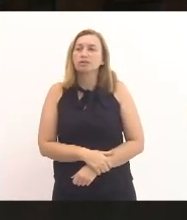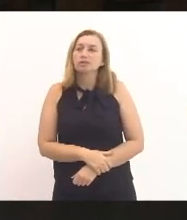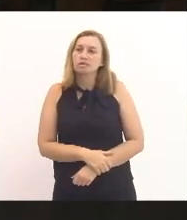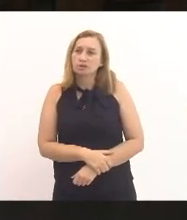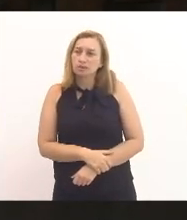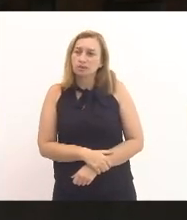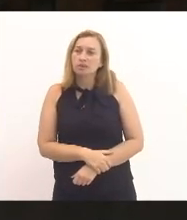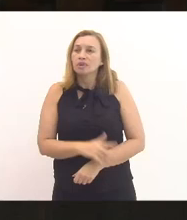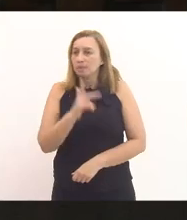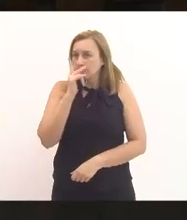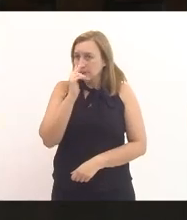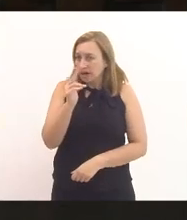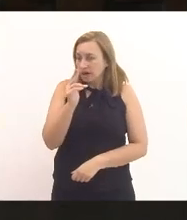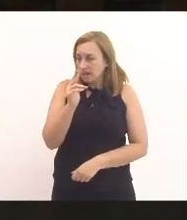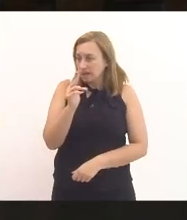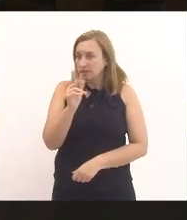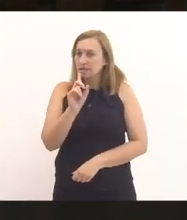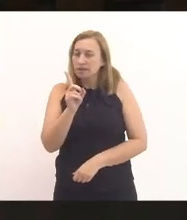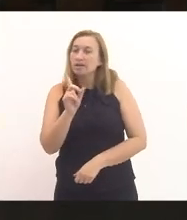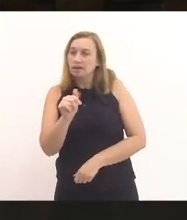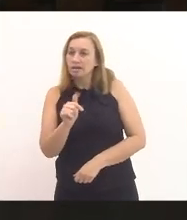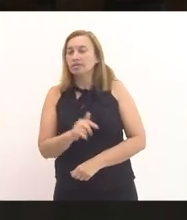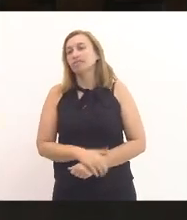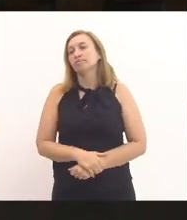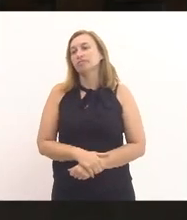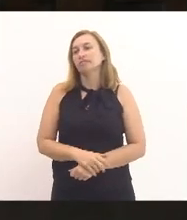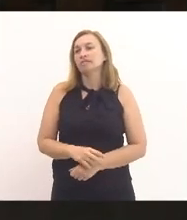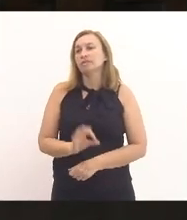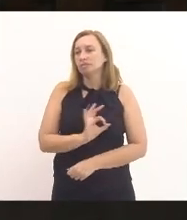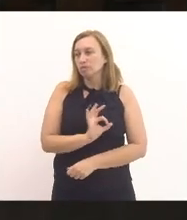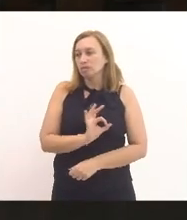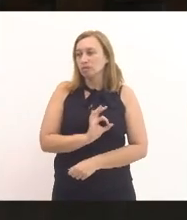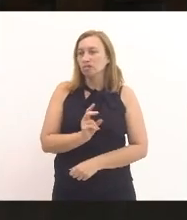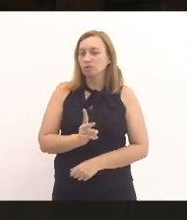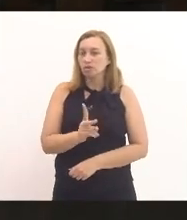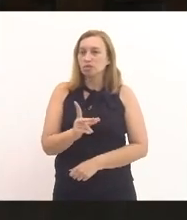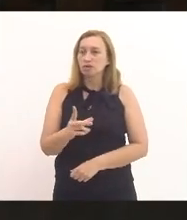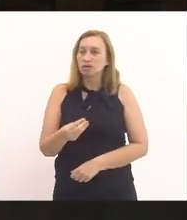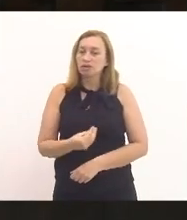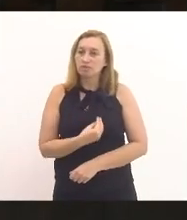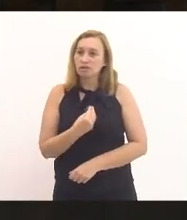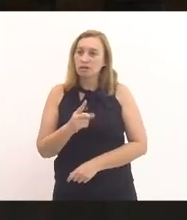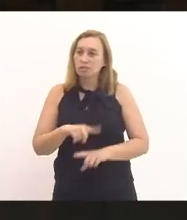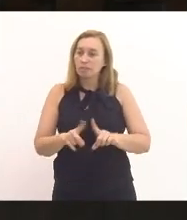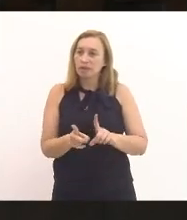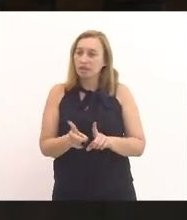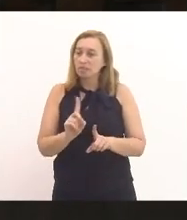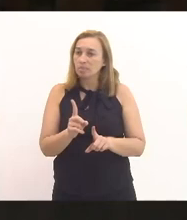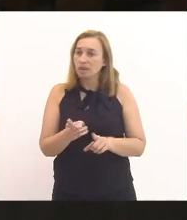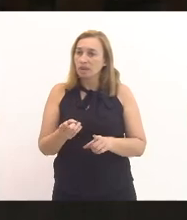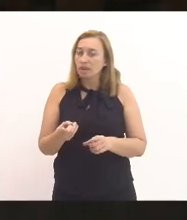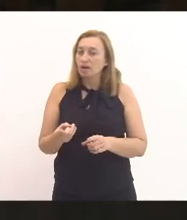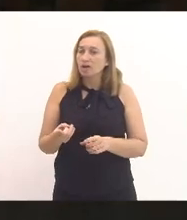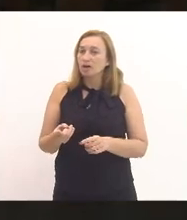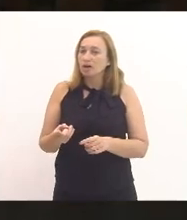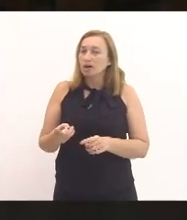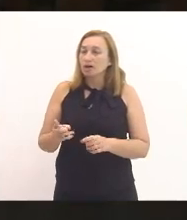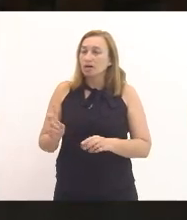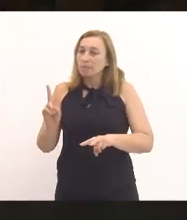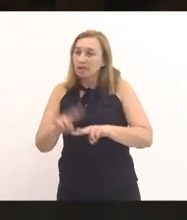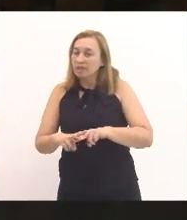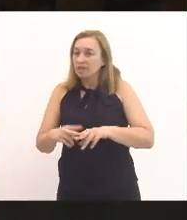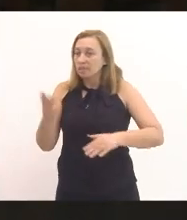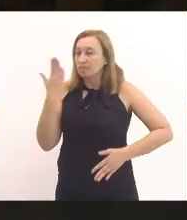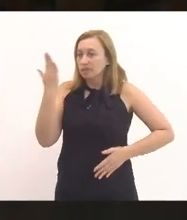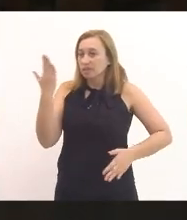existindo parece paradoxal e e a polícia continua existindo mas não para tratar criminosas como deve ninguém